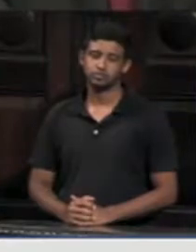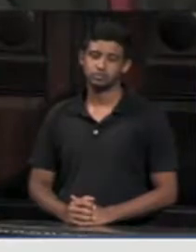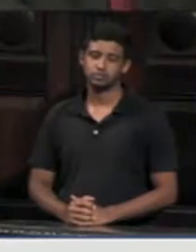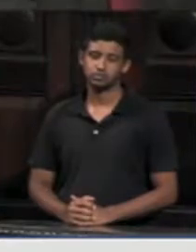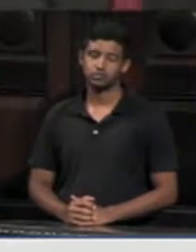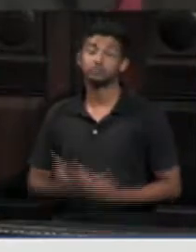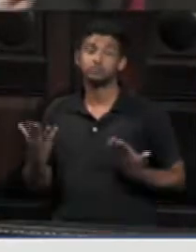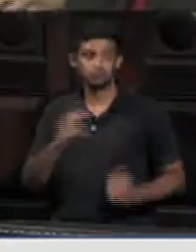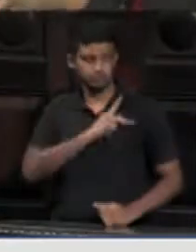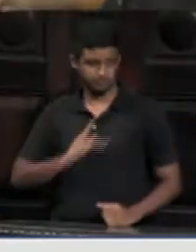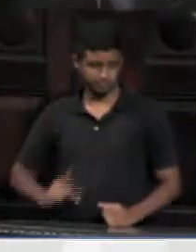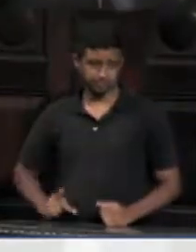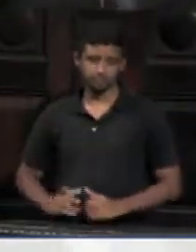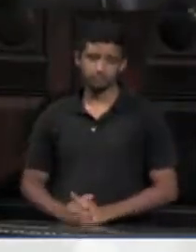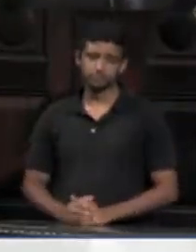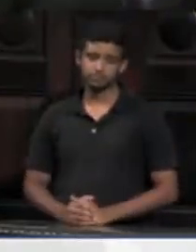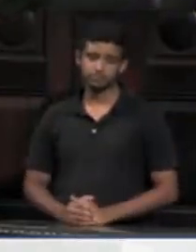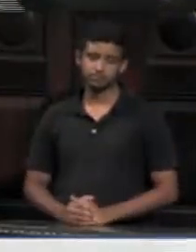Senhor presidente,